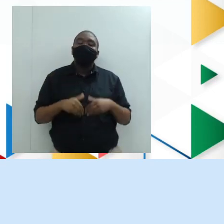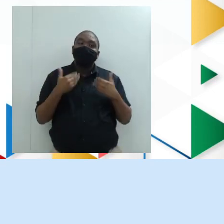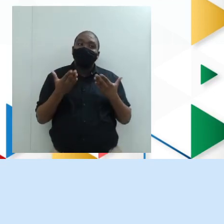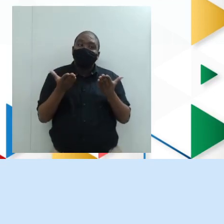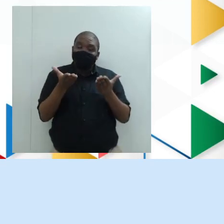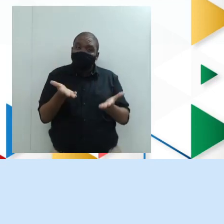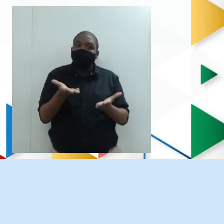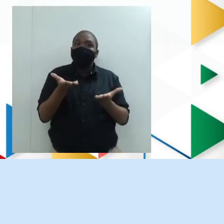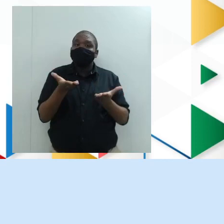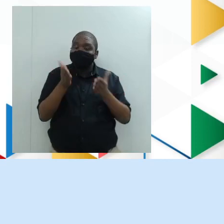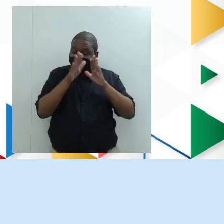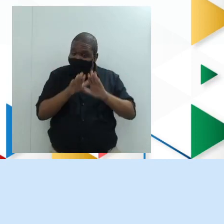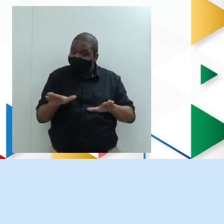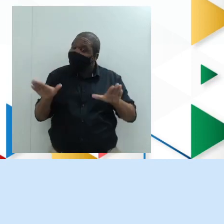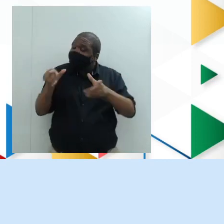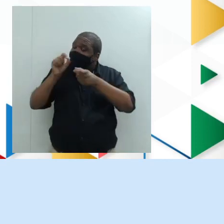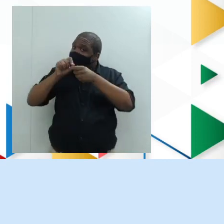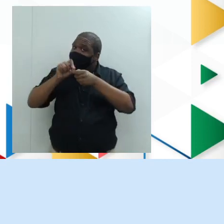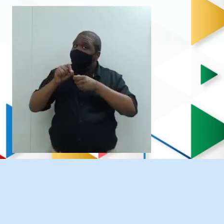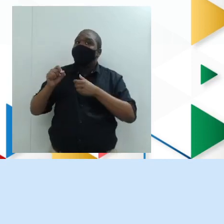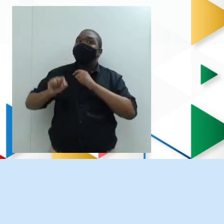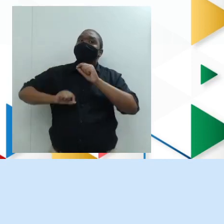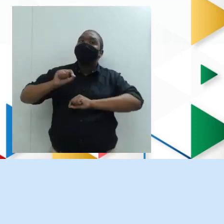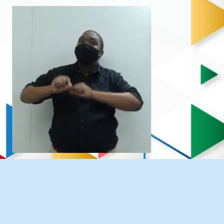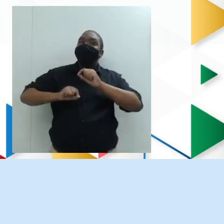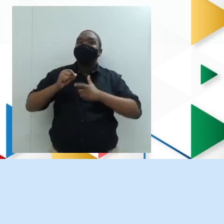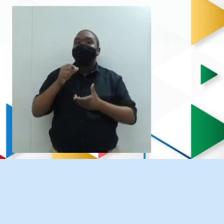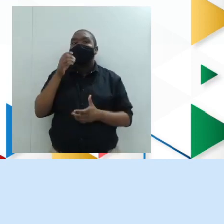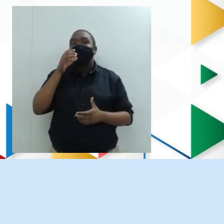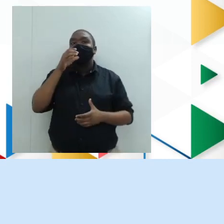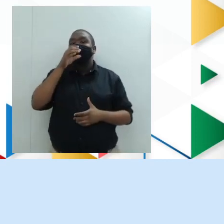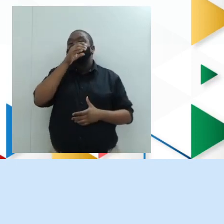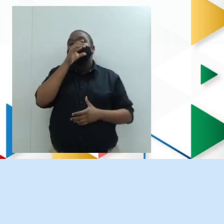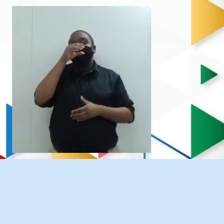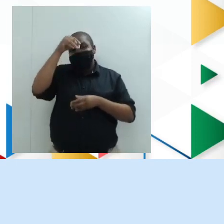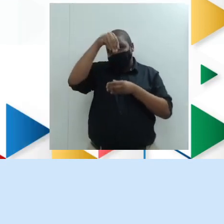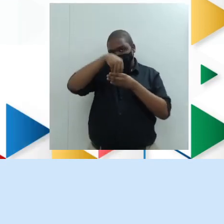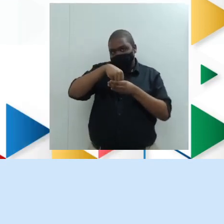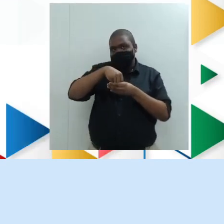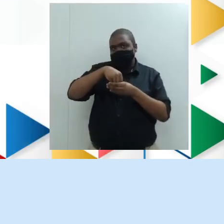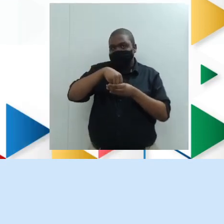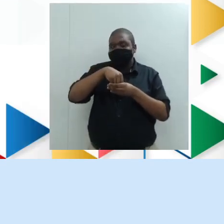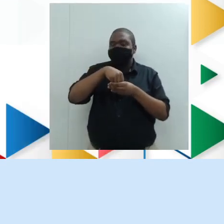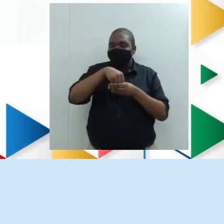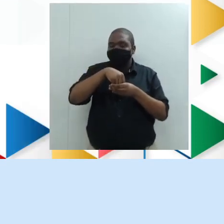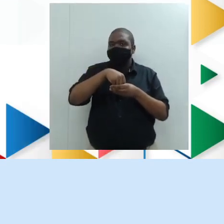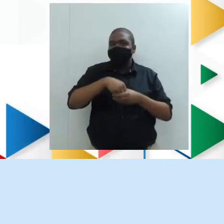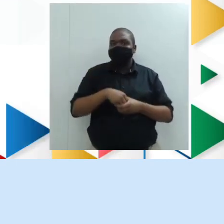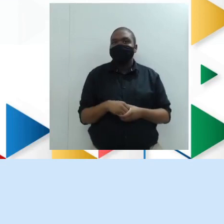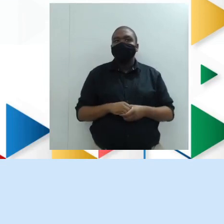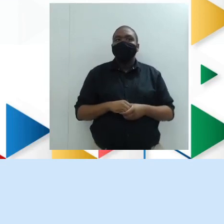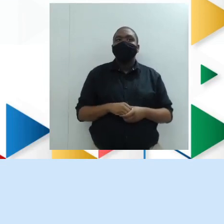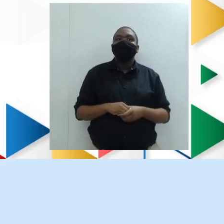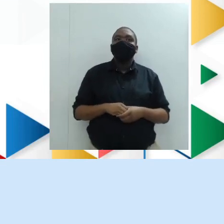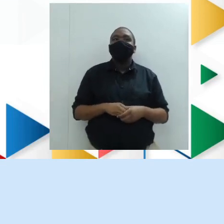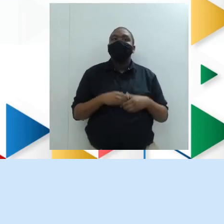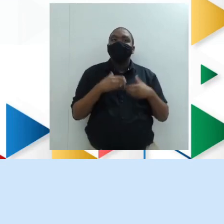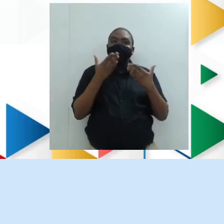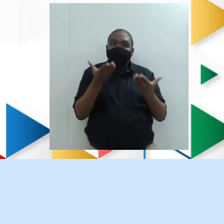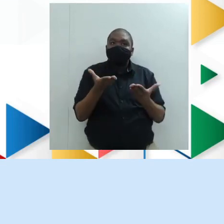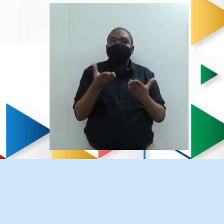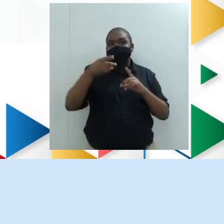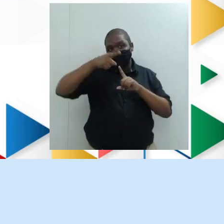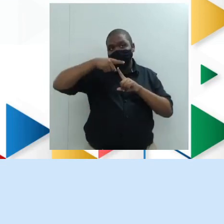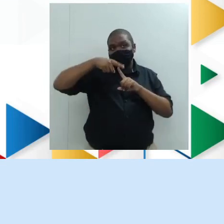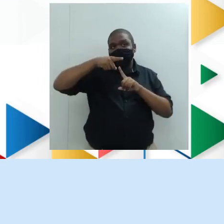forma, ele é provocado um grande aquecimento do circuito. E essa classe daí, no